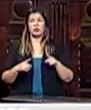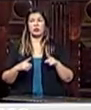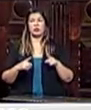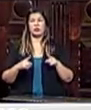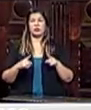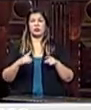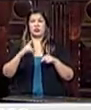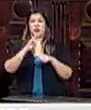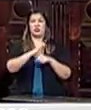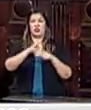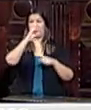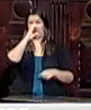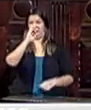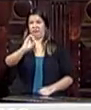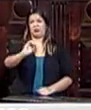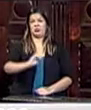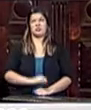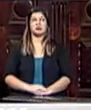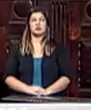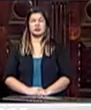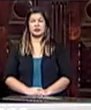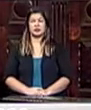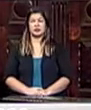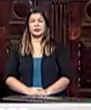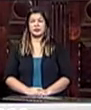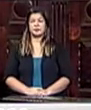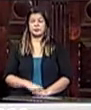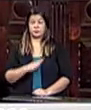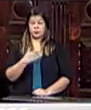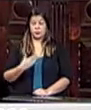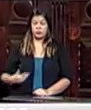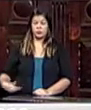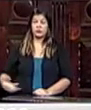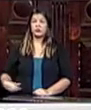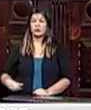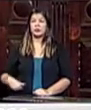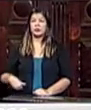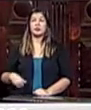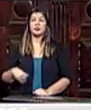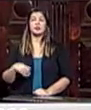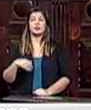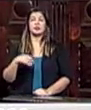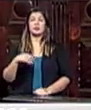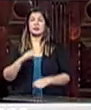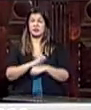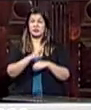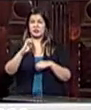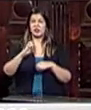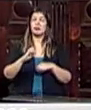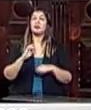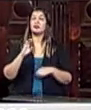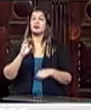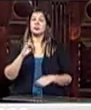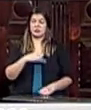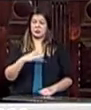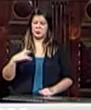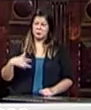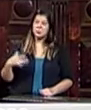Estado elefante. Quanto menos Estado, mais saúde, mais educação,